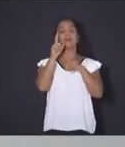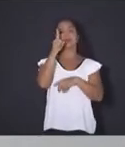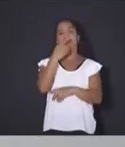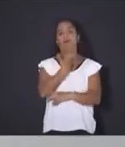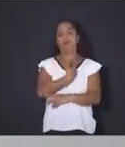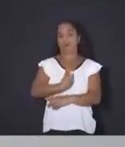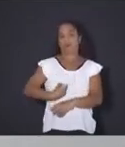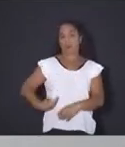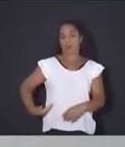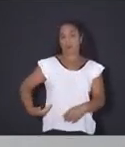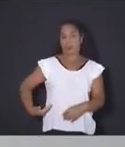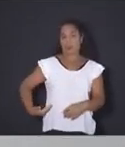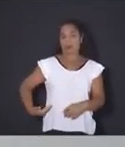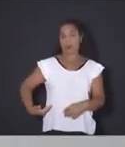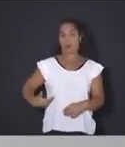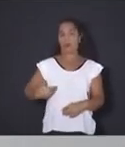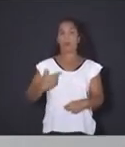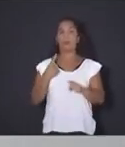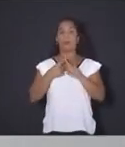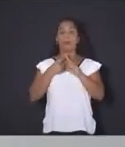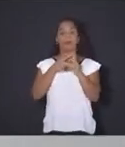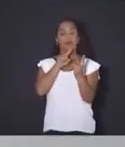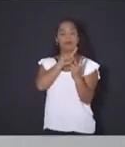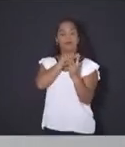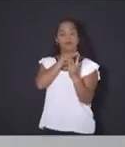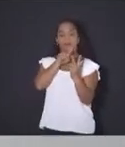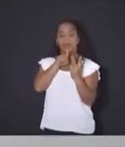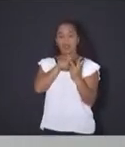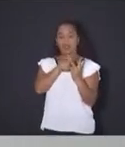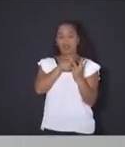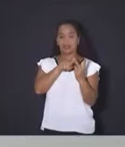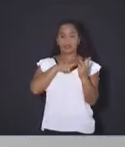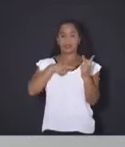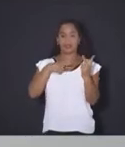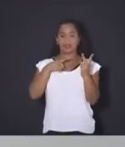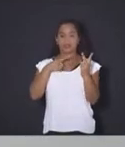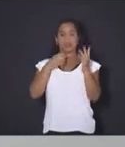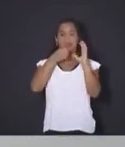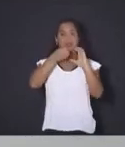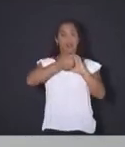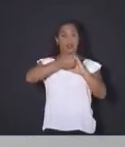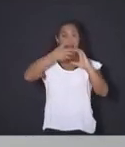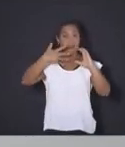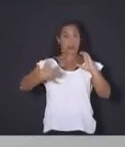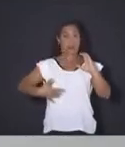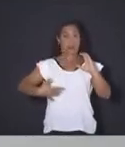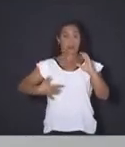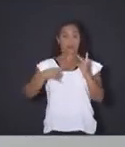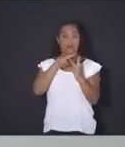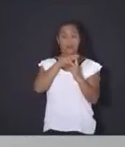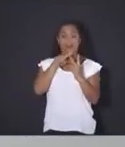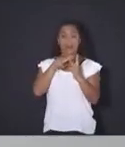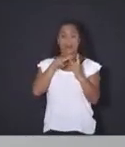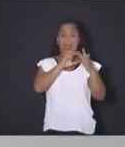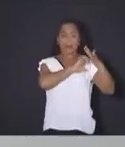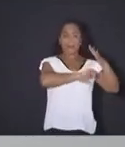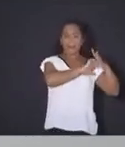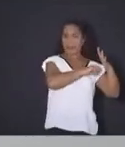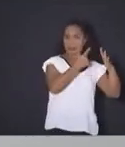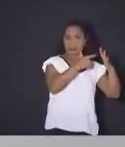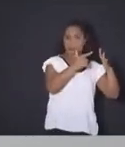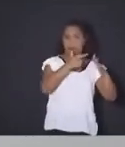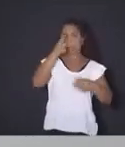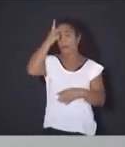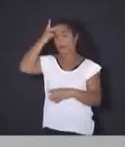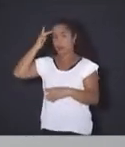que o governo tem duas características que nem as empresas nem as pessoas têm primeiro o governo pode